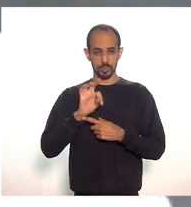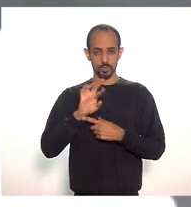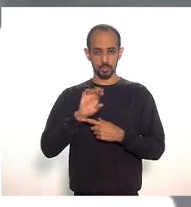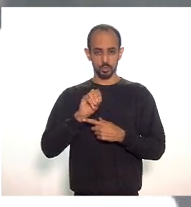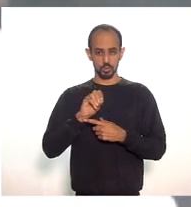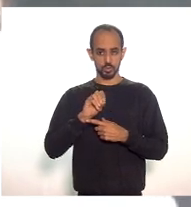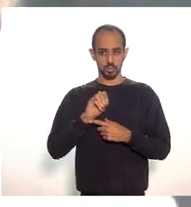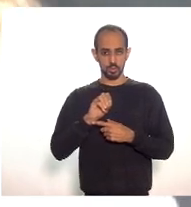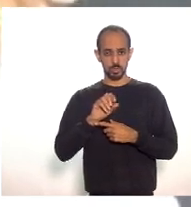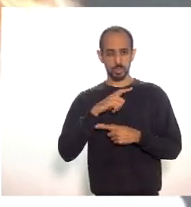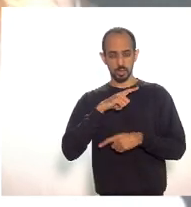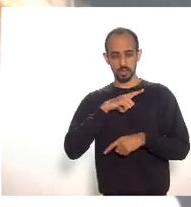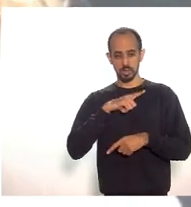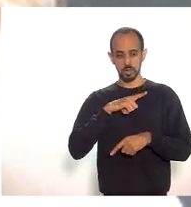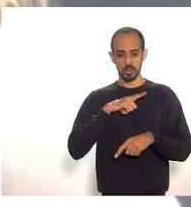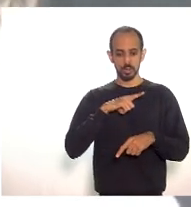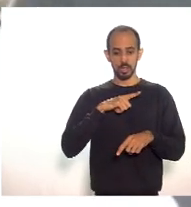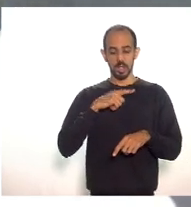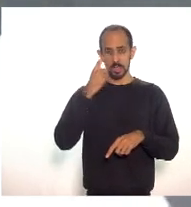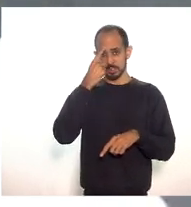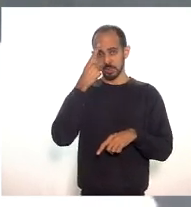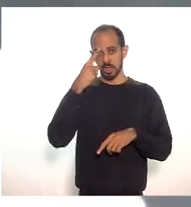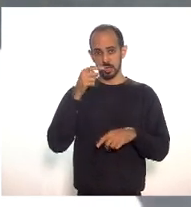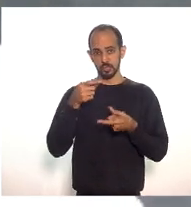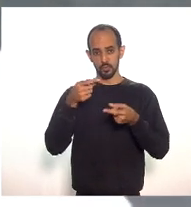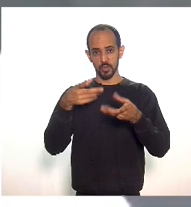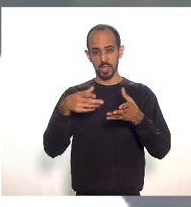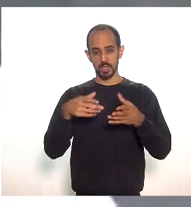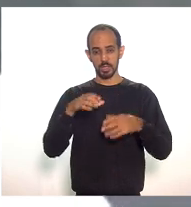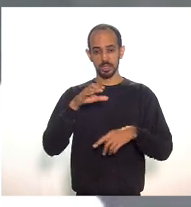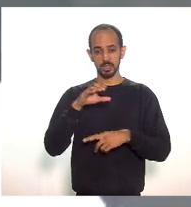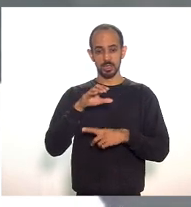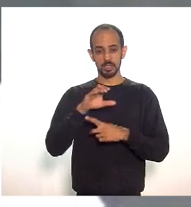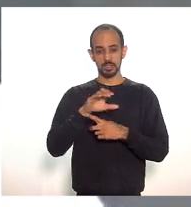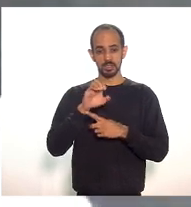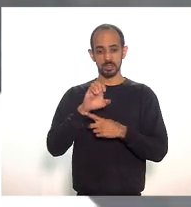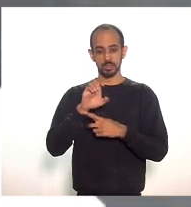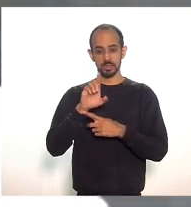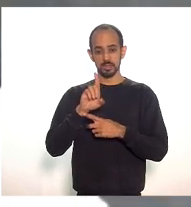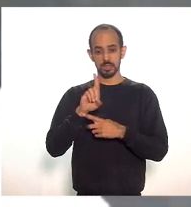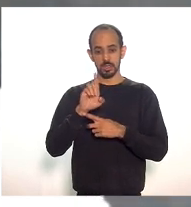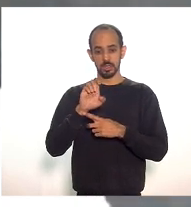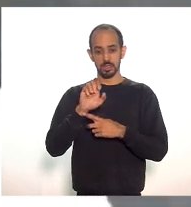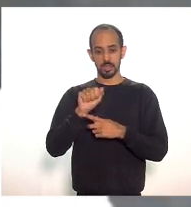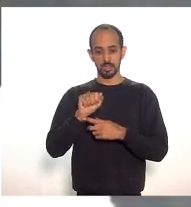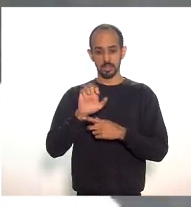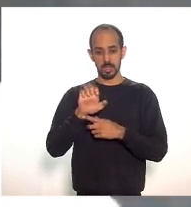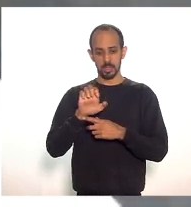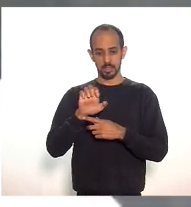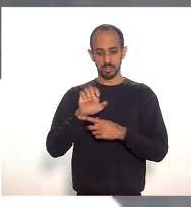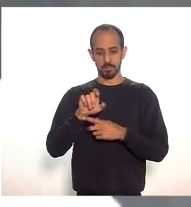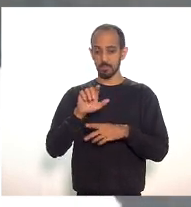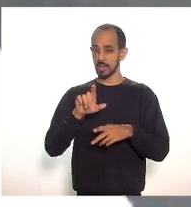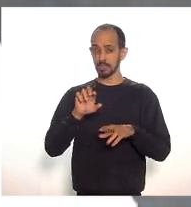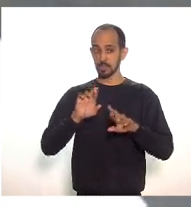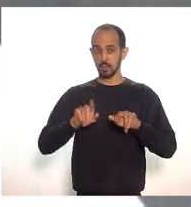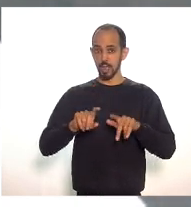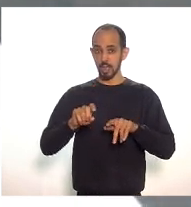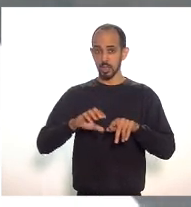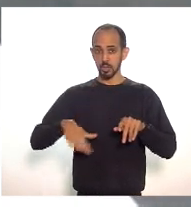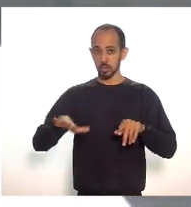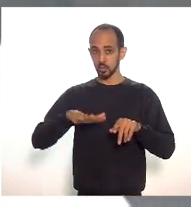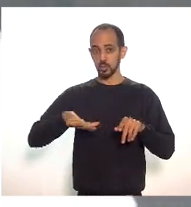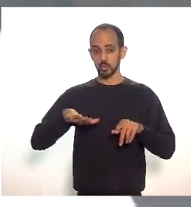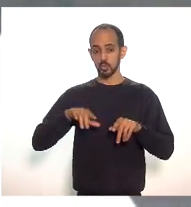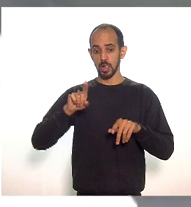a privatização da Cedae E daí como um todo a privatização da parte da sociedade que a